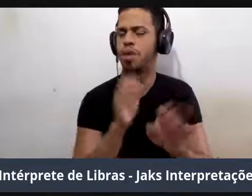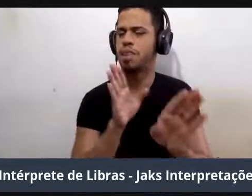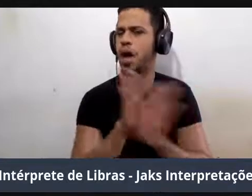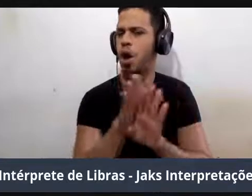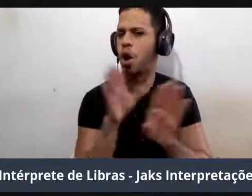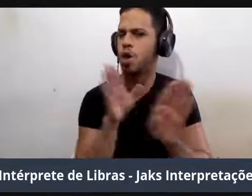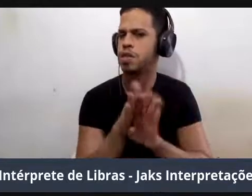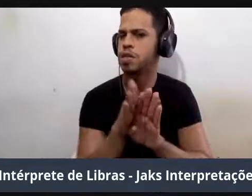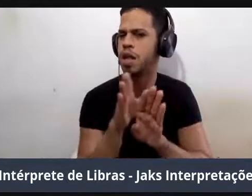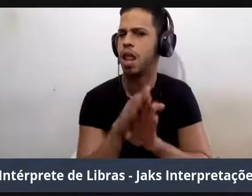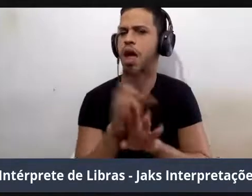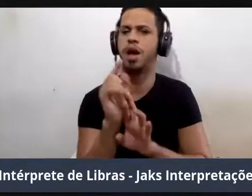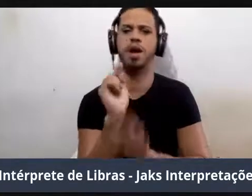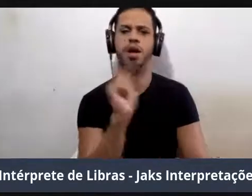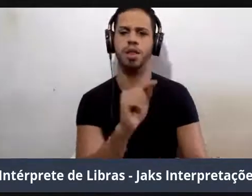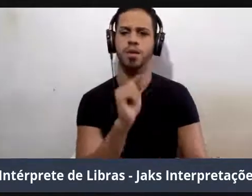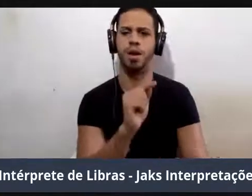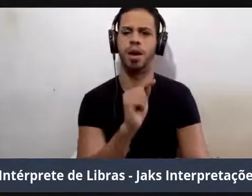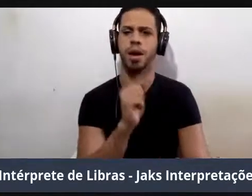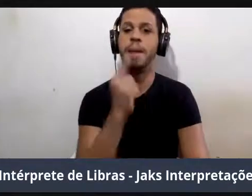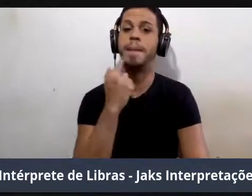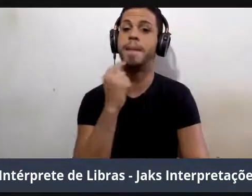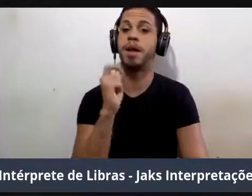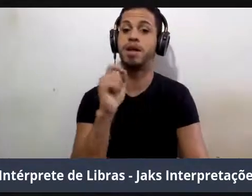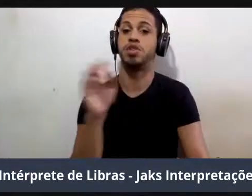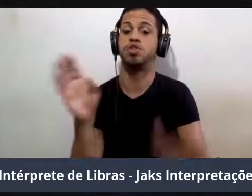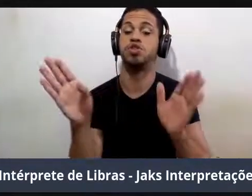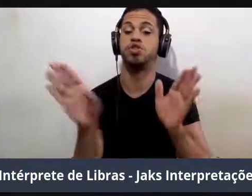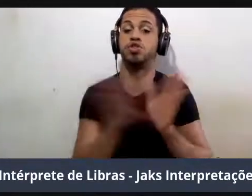elas para quando chegar no